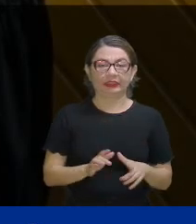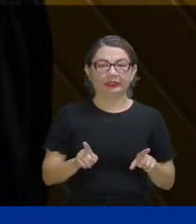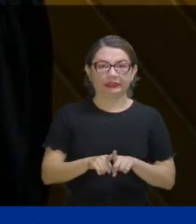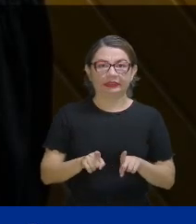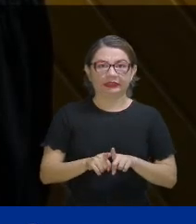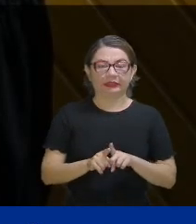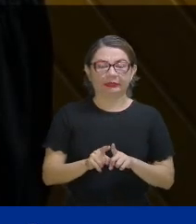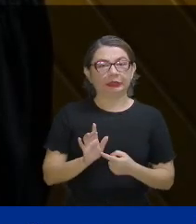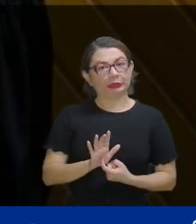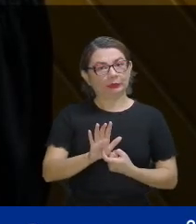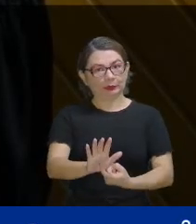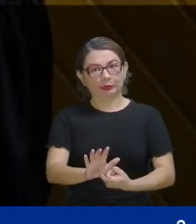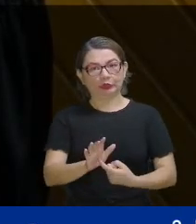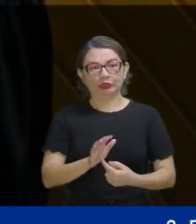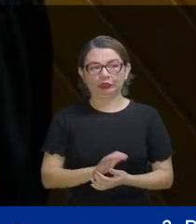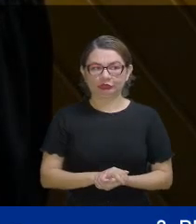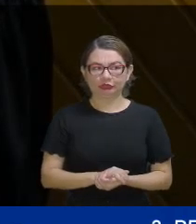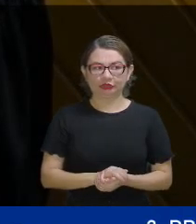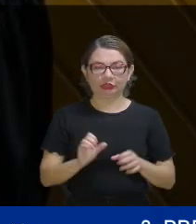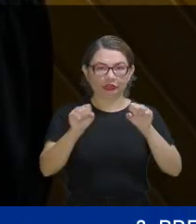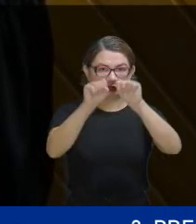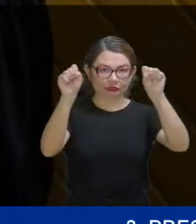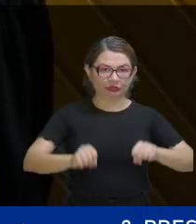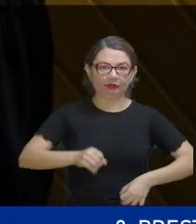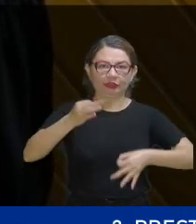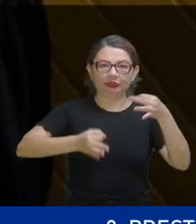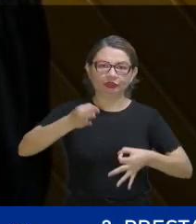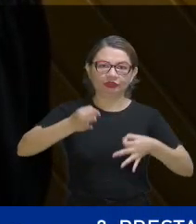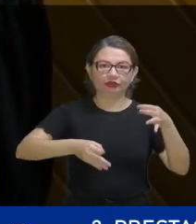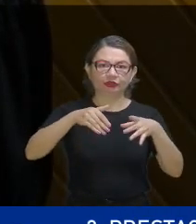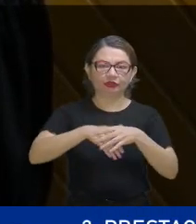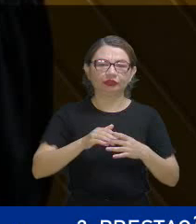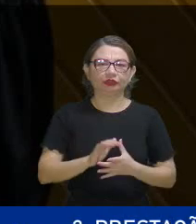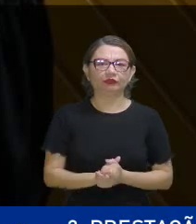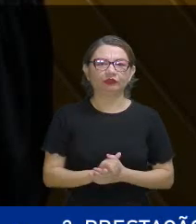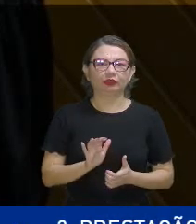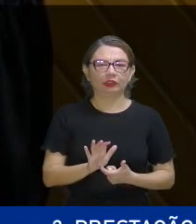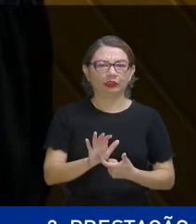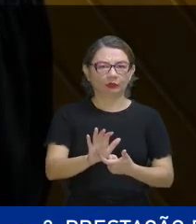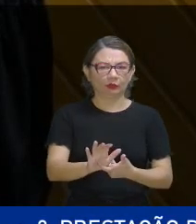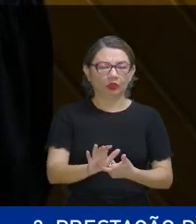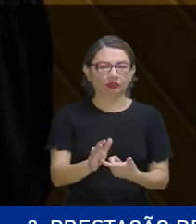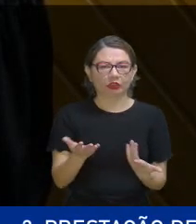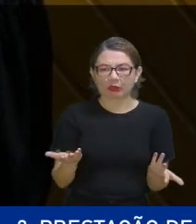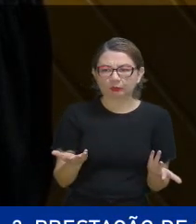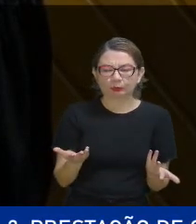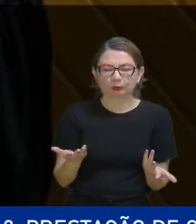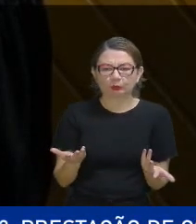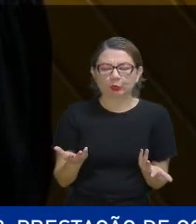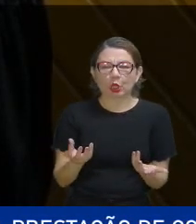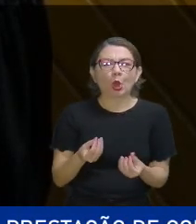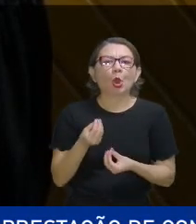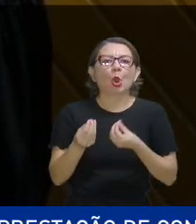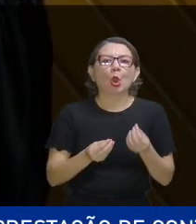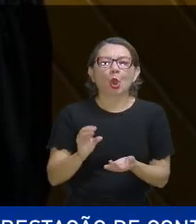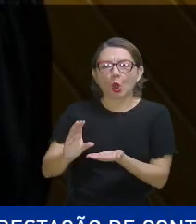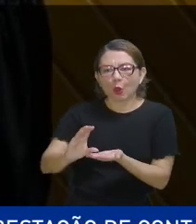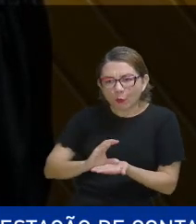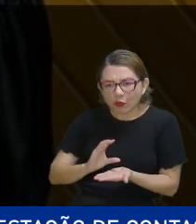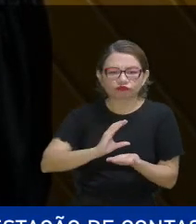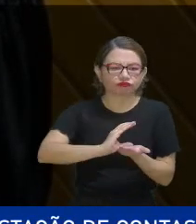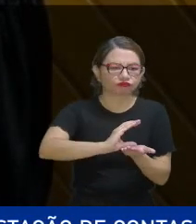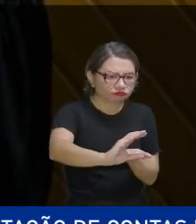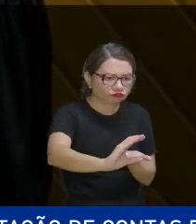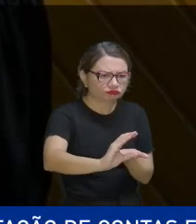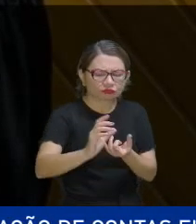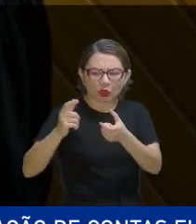quando detectadas mediante consulta ao sistema da Justiça Eleitoral, caracteriza recursos de origem não identificada, macula a